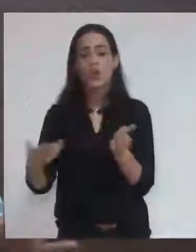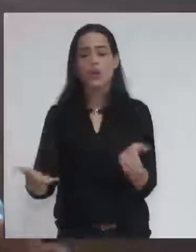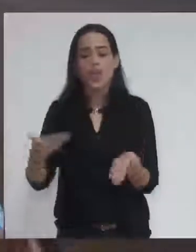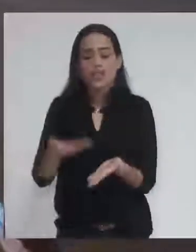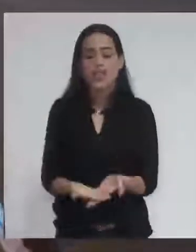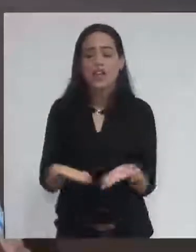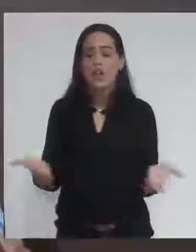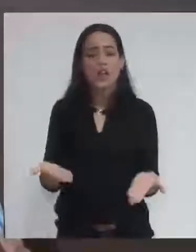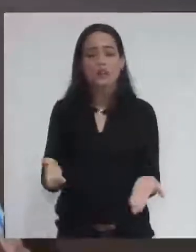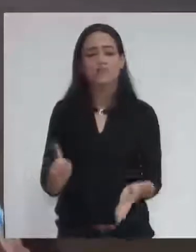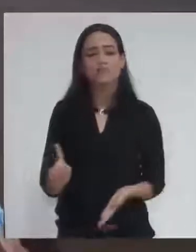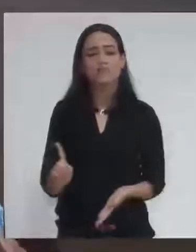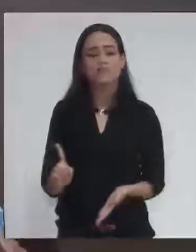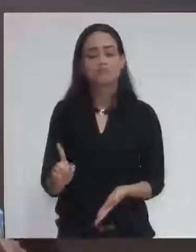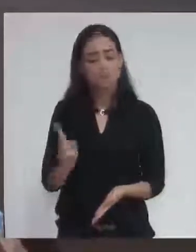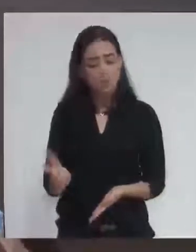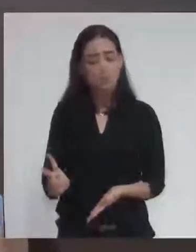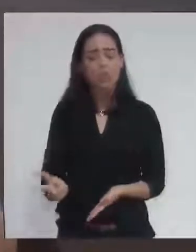cortou.